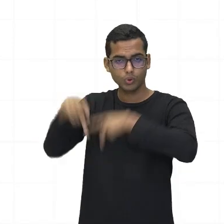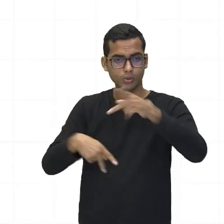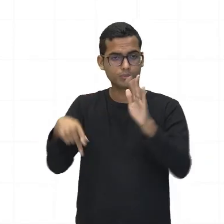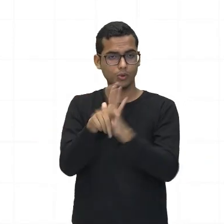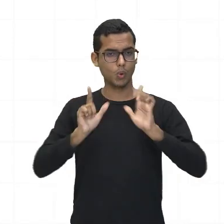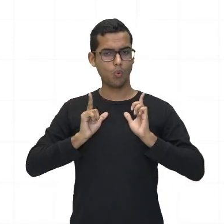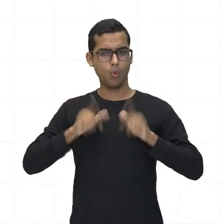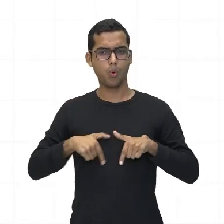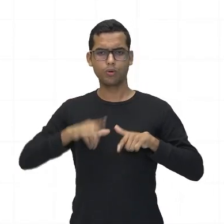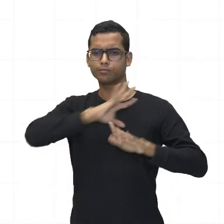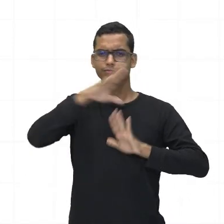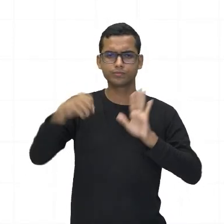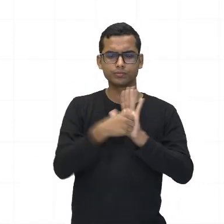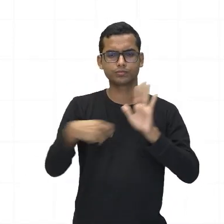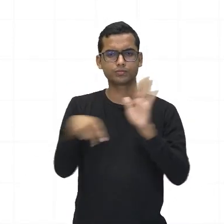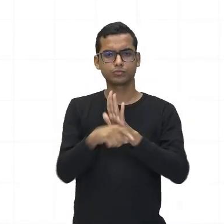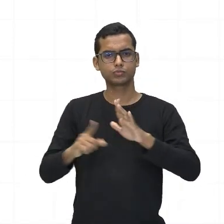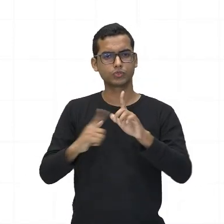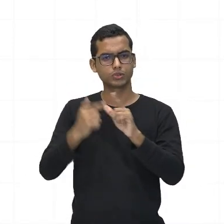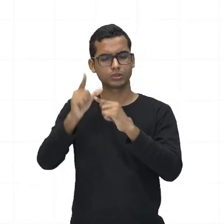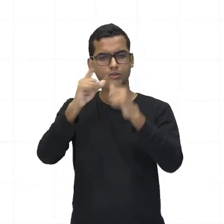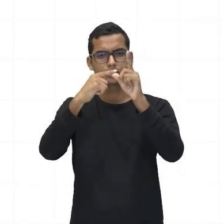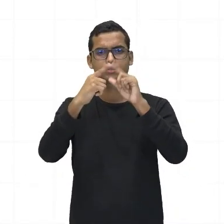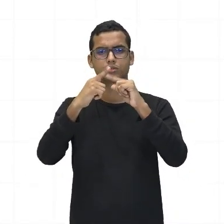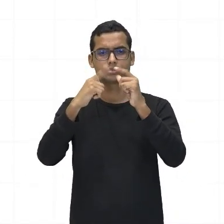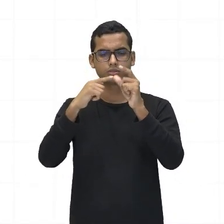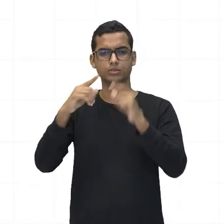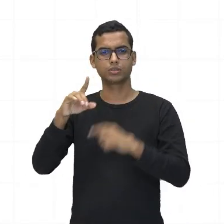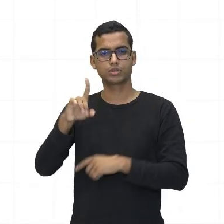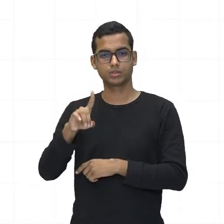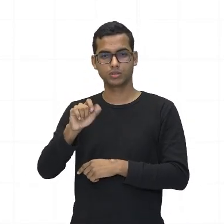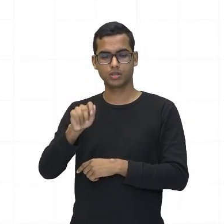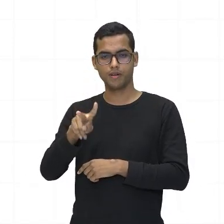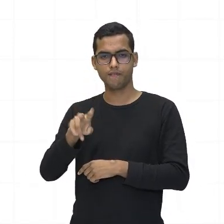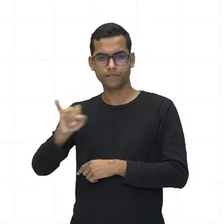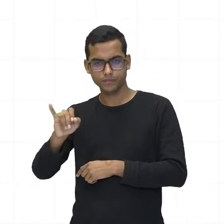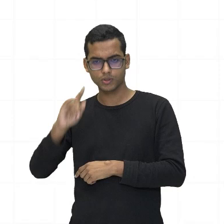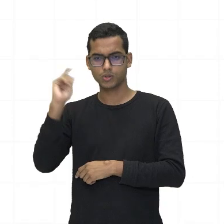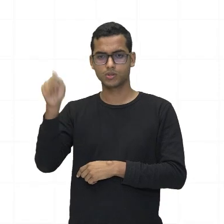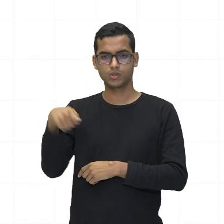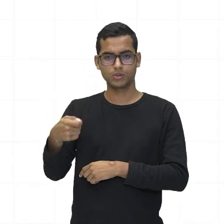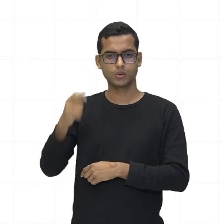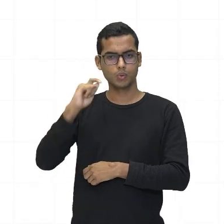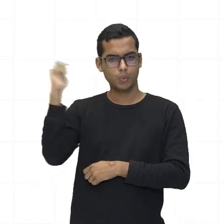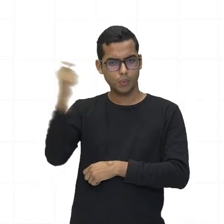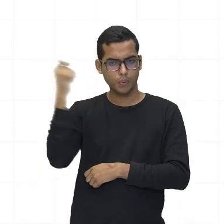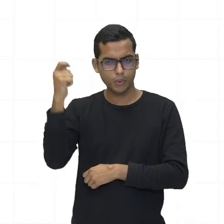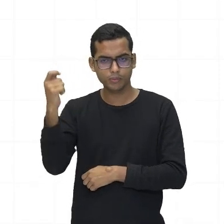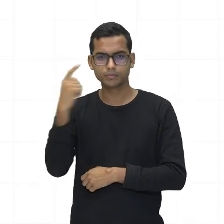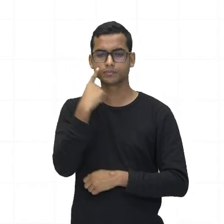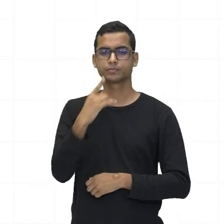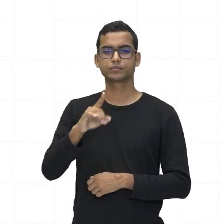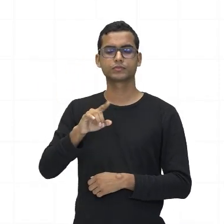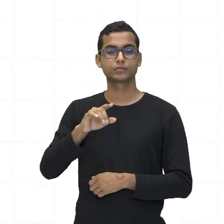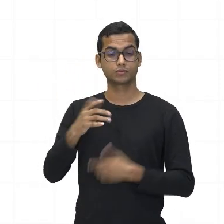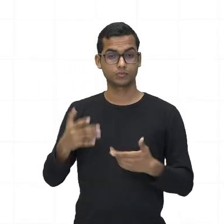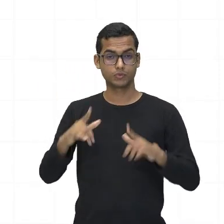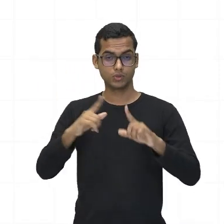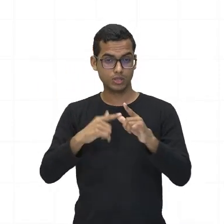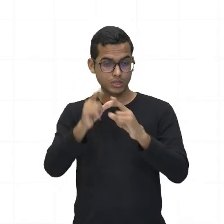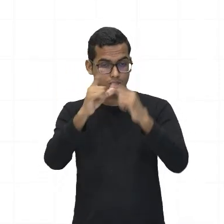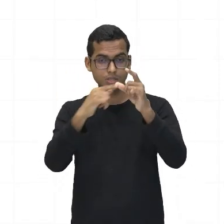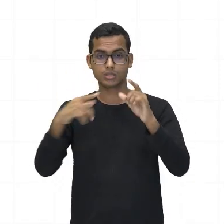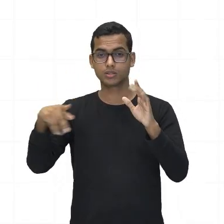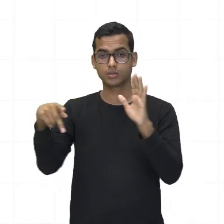como símbolo a estrela de Davi ou o hexagrama. A estrela de Davi, ou hexagrama, é representada por